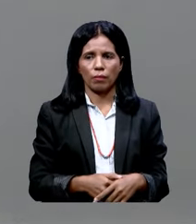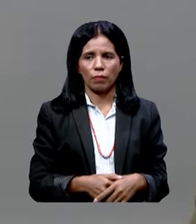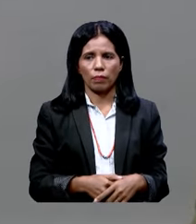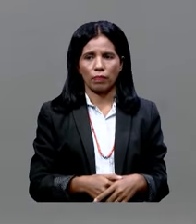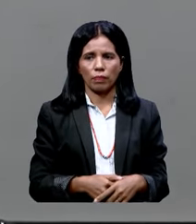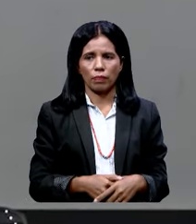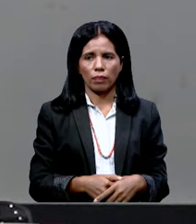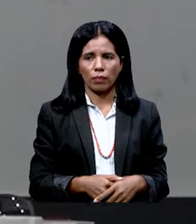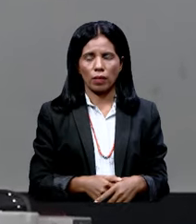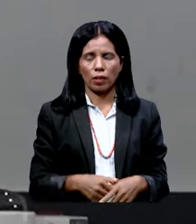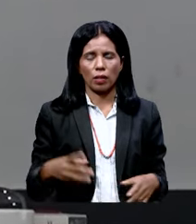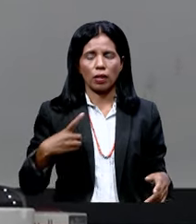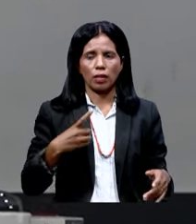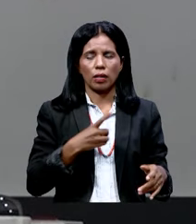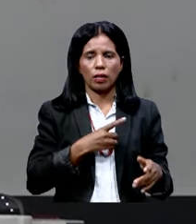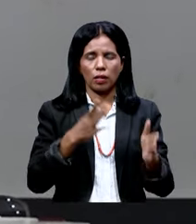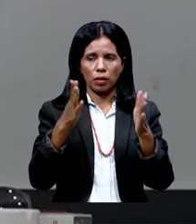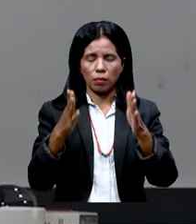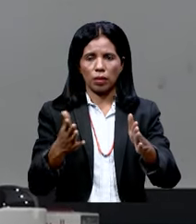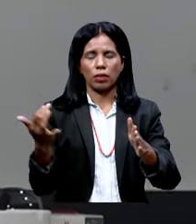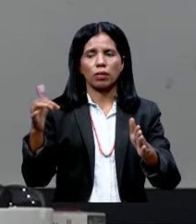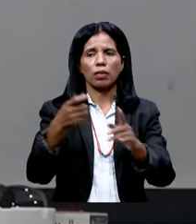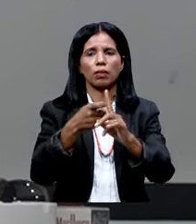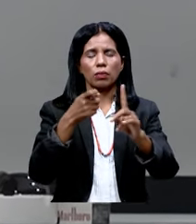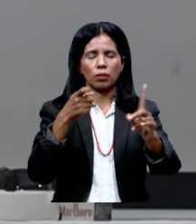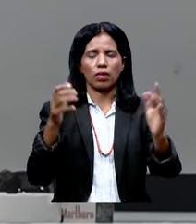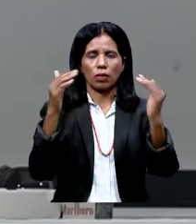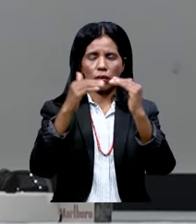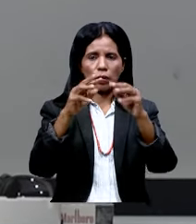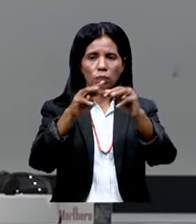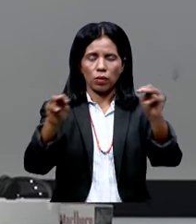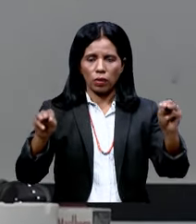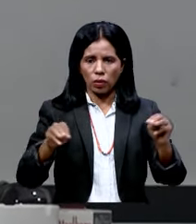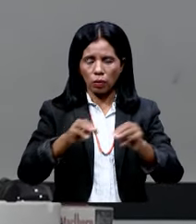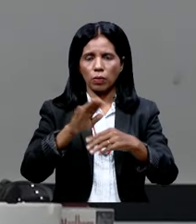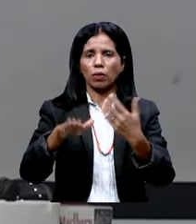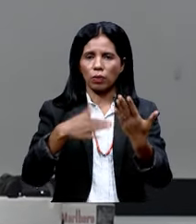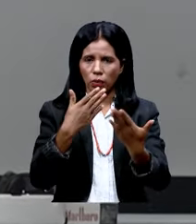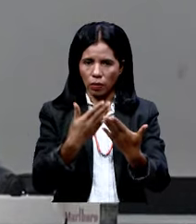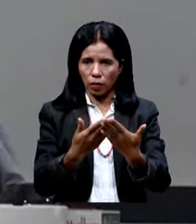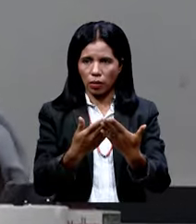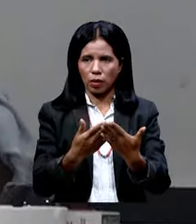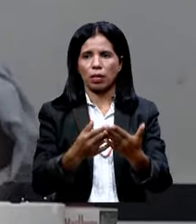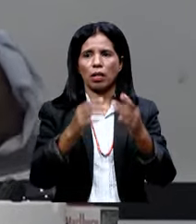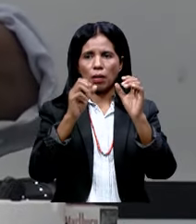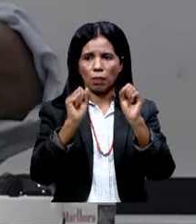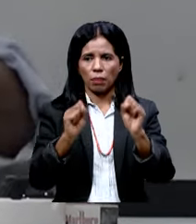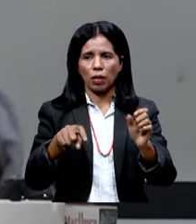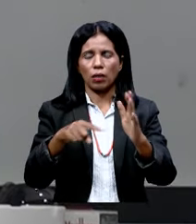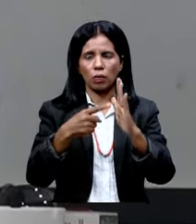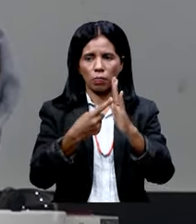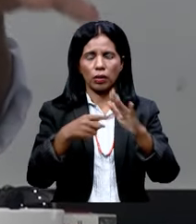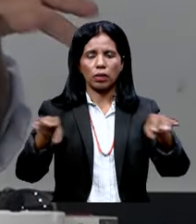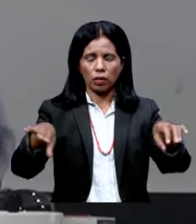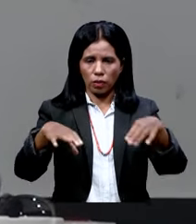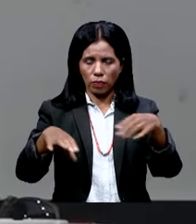Para deputados, deputadas ir a Rússia, Assembleias Municipais, né? Pele, começa a serviço,